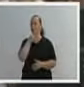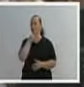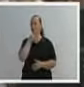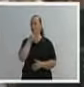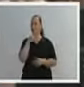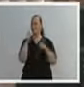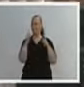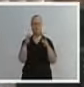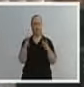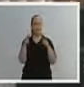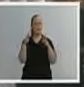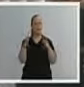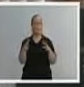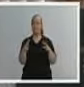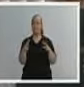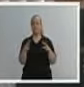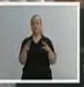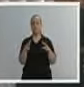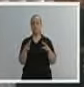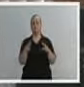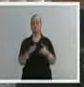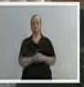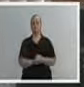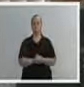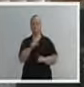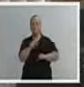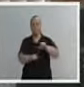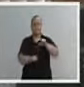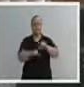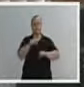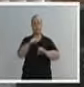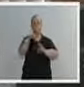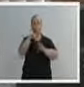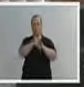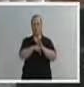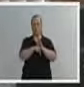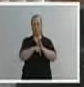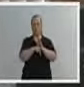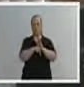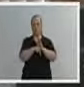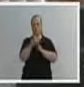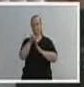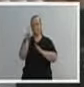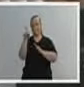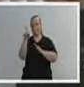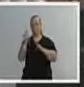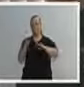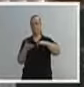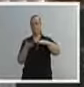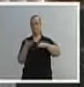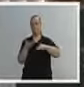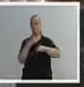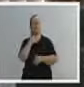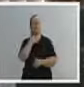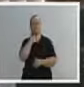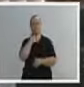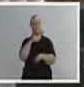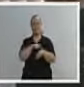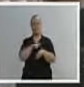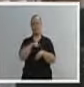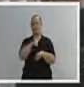Excelência em relação à alteração do projeto na Câmara dos Deputados. Absolutamente contrário, acho que foi inoportuno, inclusive